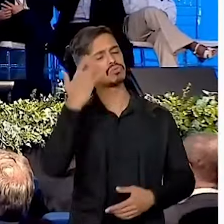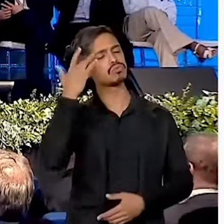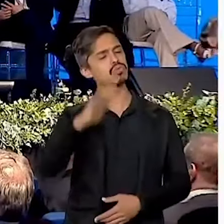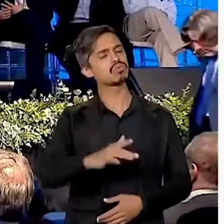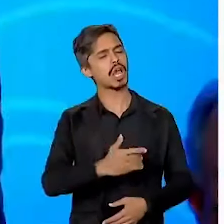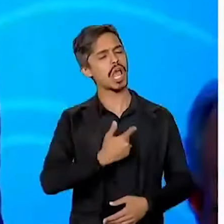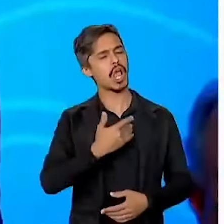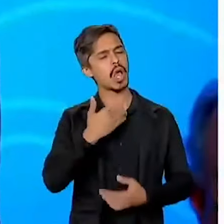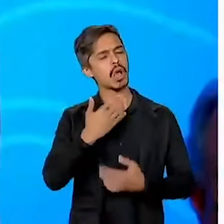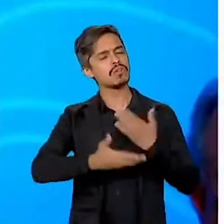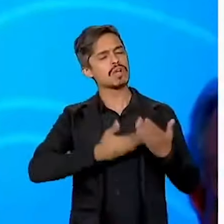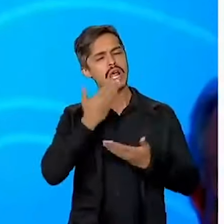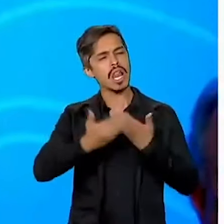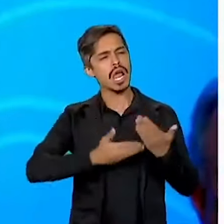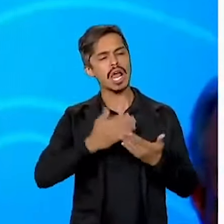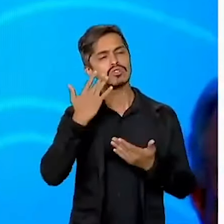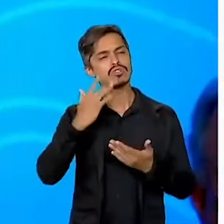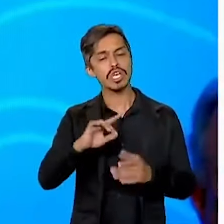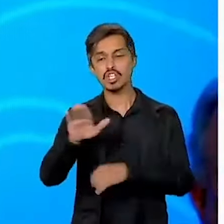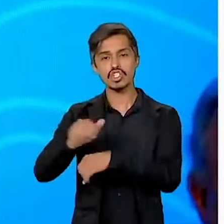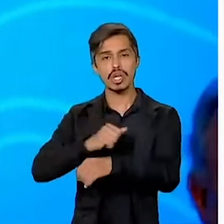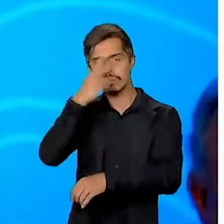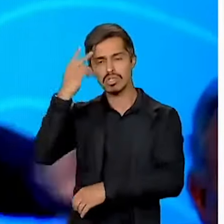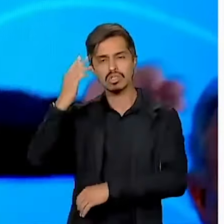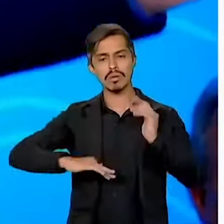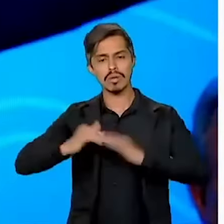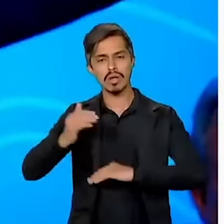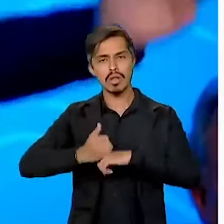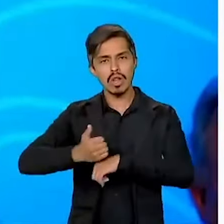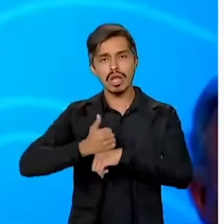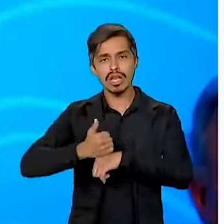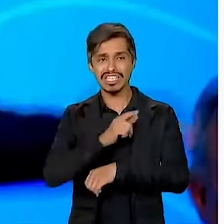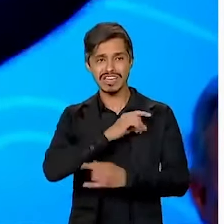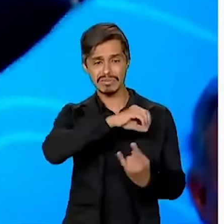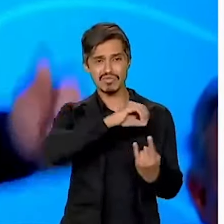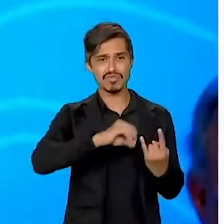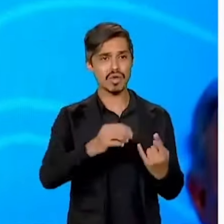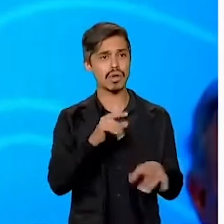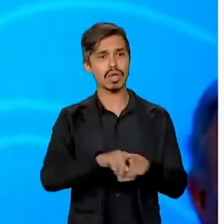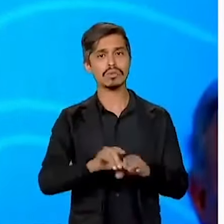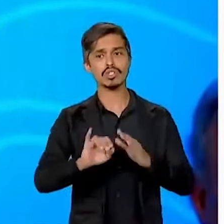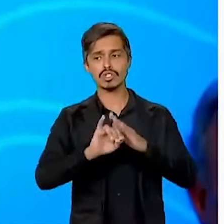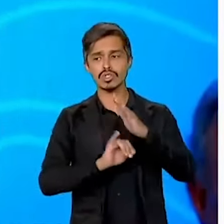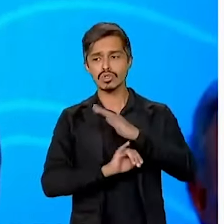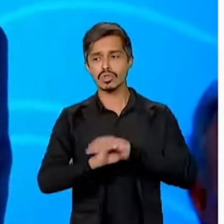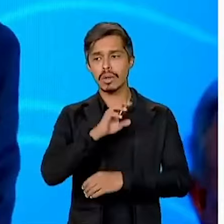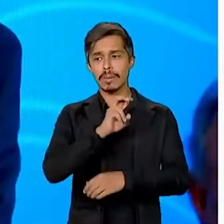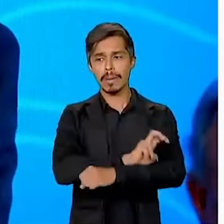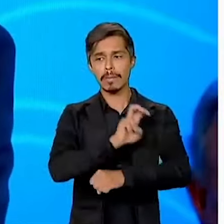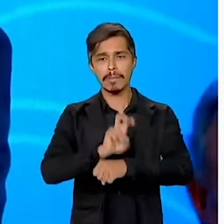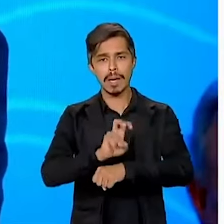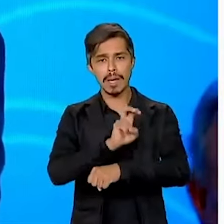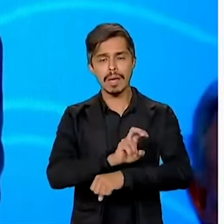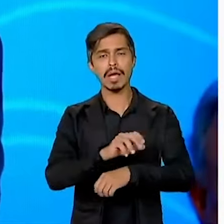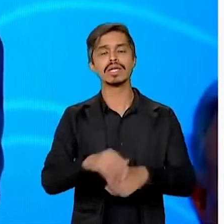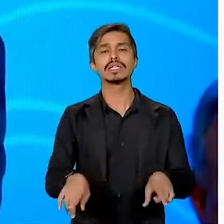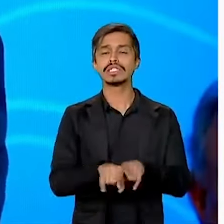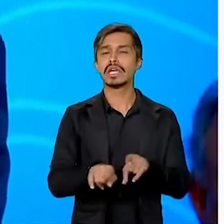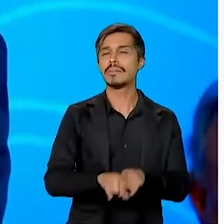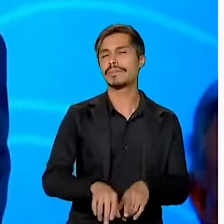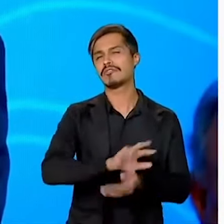não posso tratar disso, eu sou um especialista. Nós tínhamos tanta gente boa na Fiocruz, no Instituto Butantan, nós temos tanta gente,